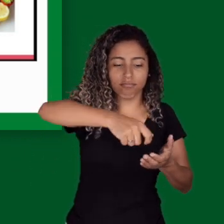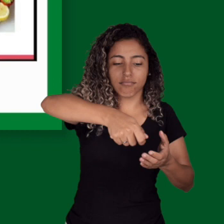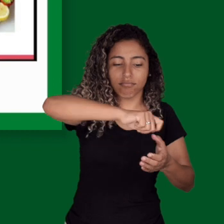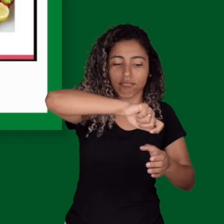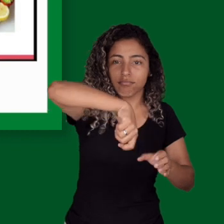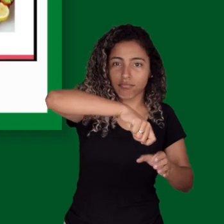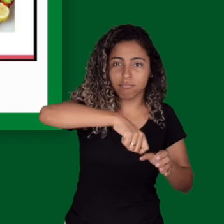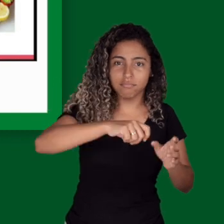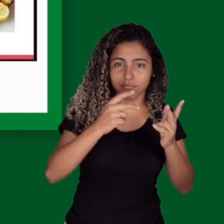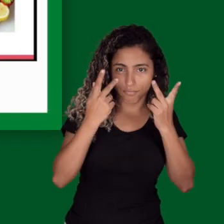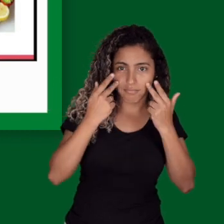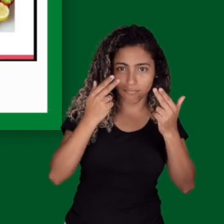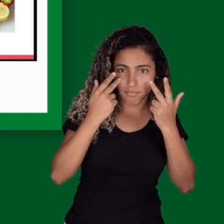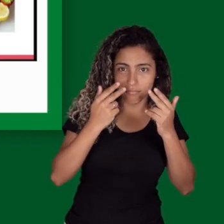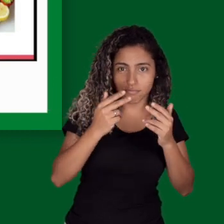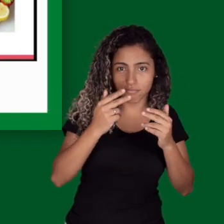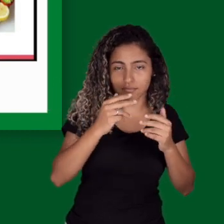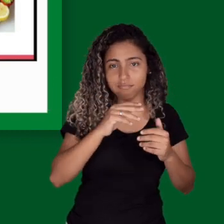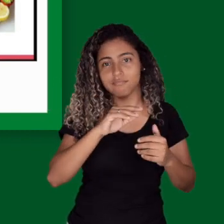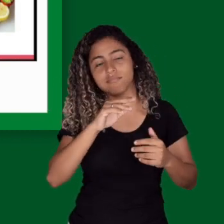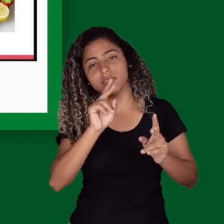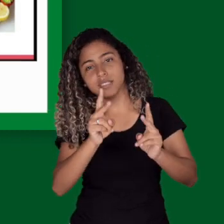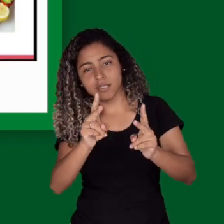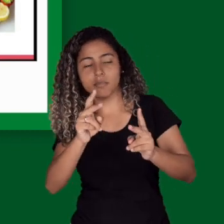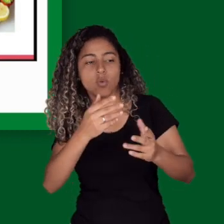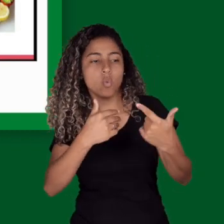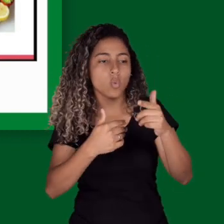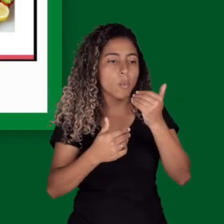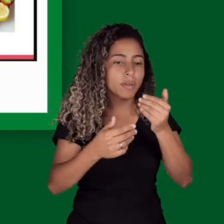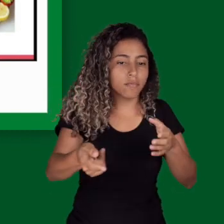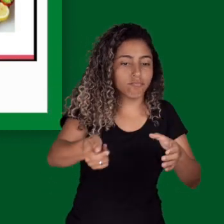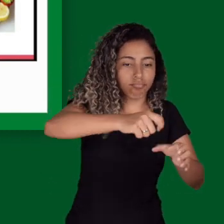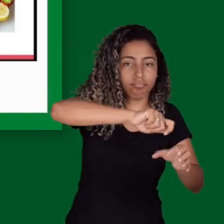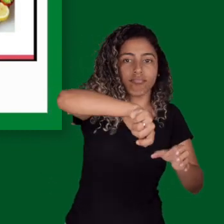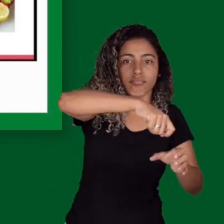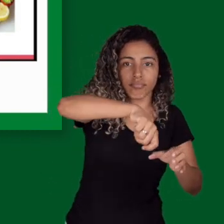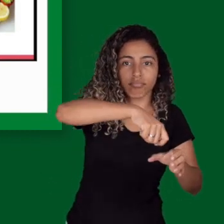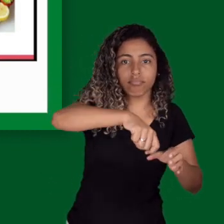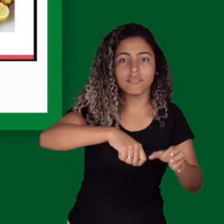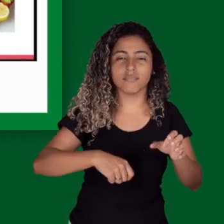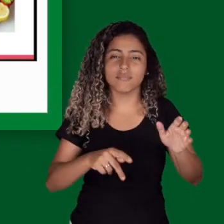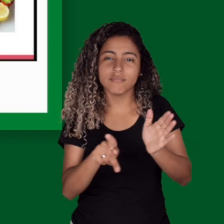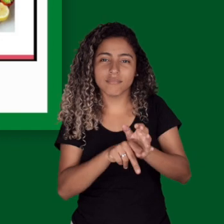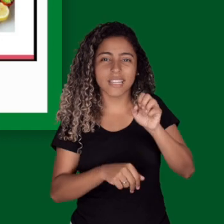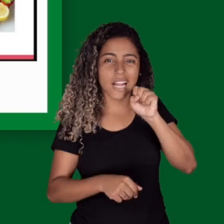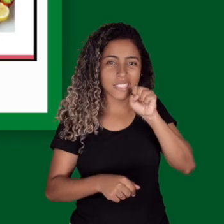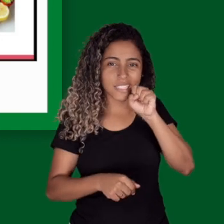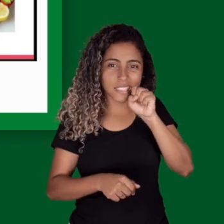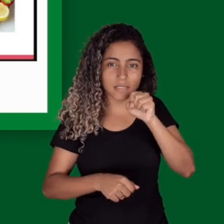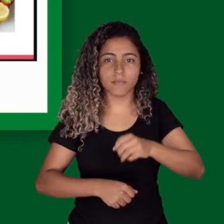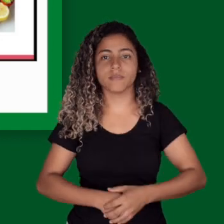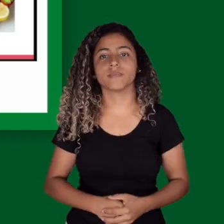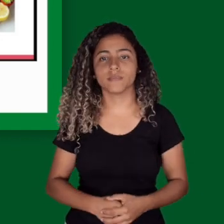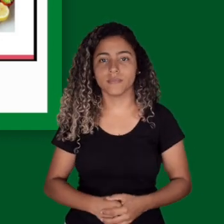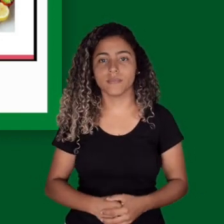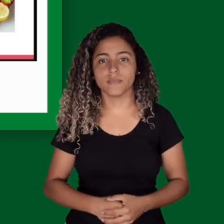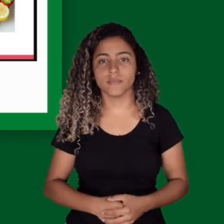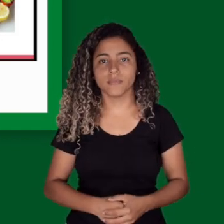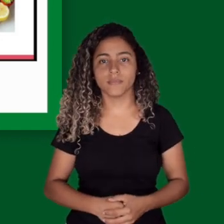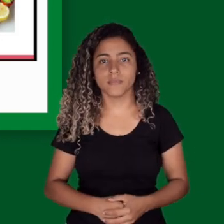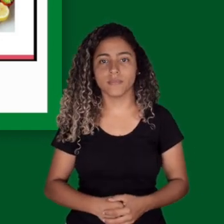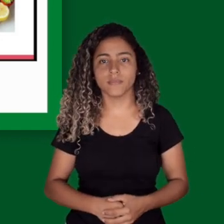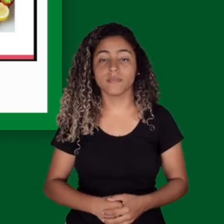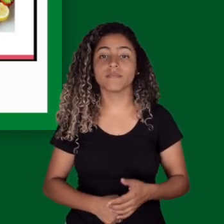açúcar, ele tem sacarose, né, como no caso dos doces. E a glicose e frutose também são